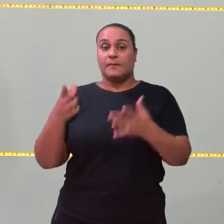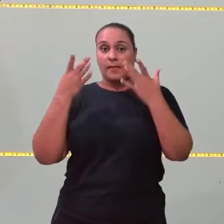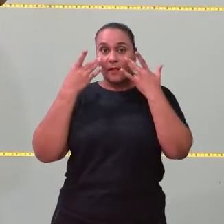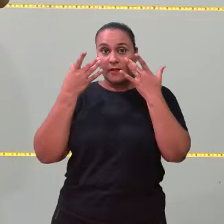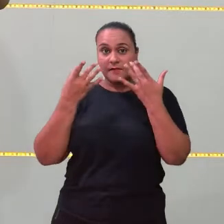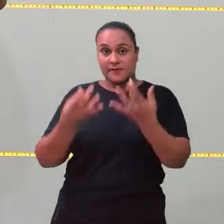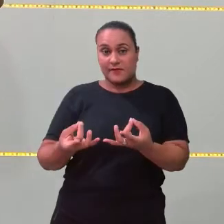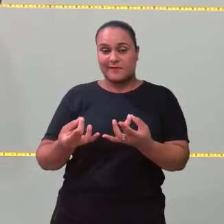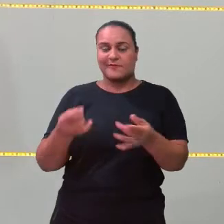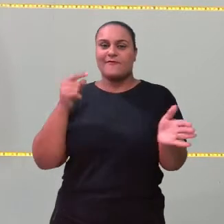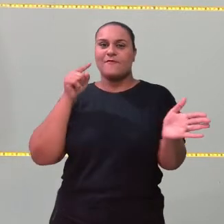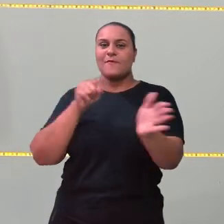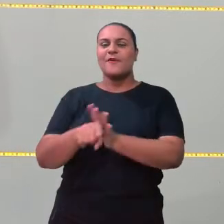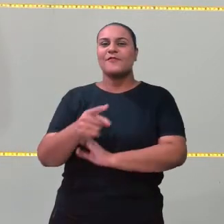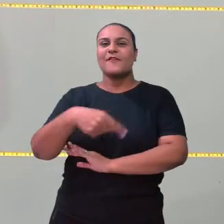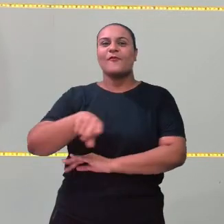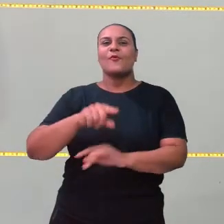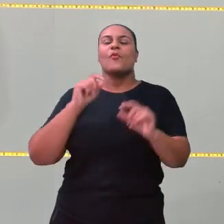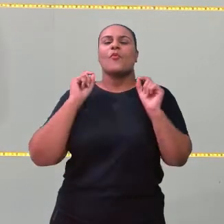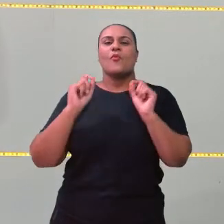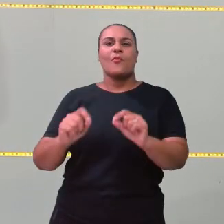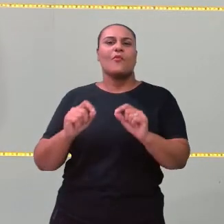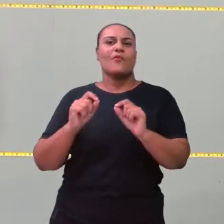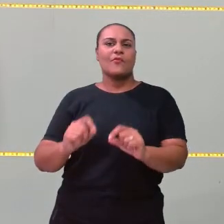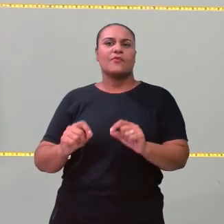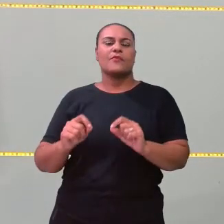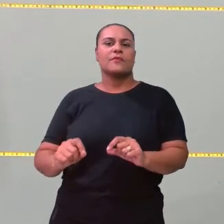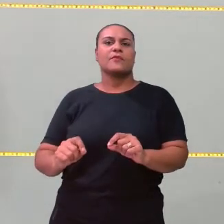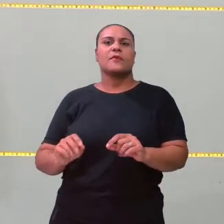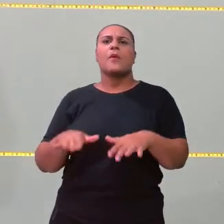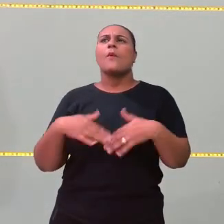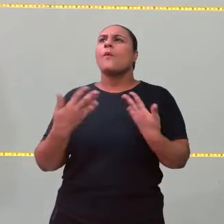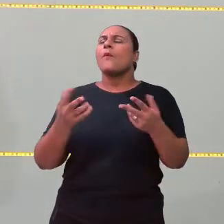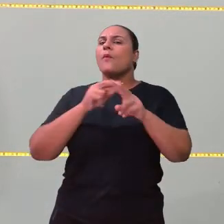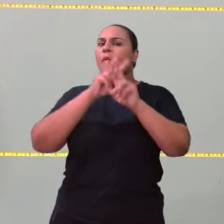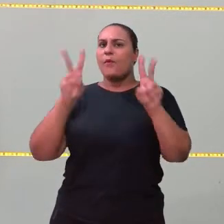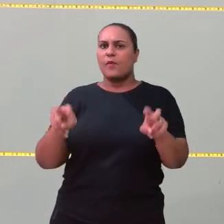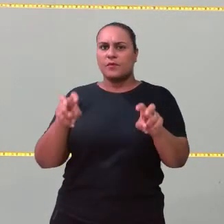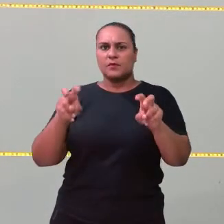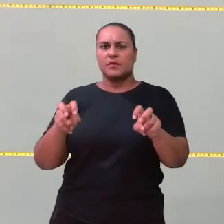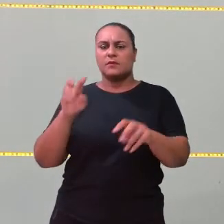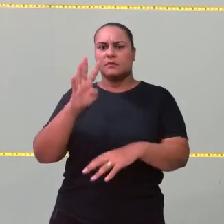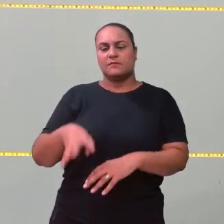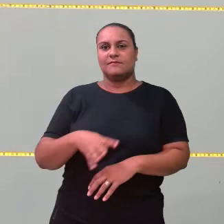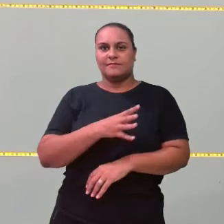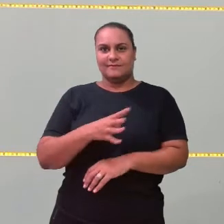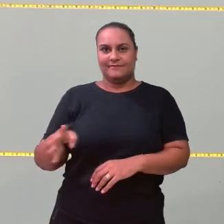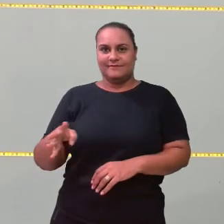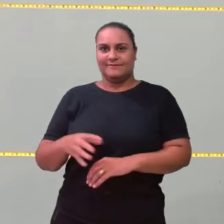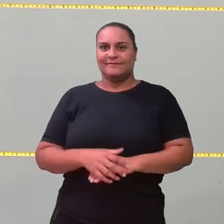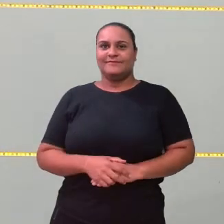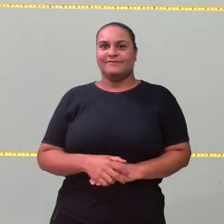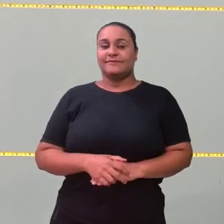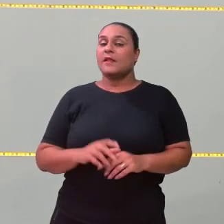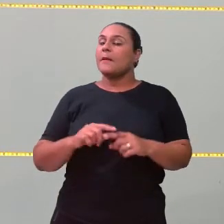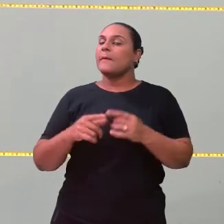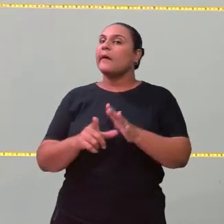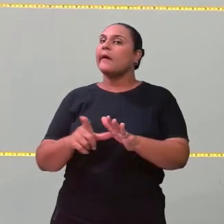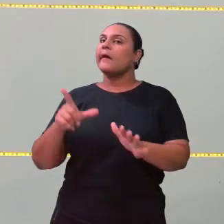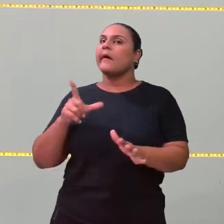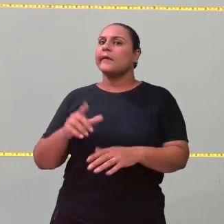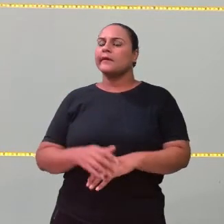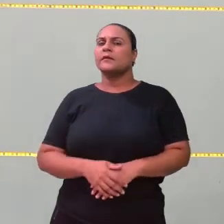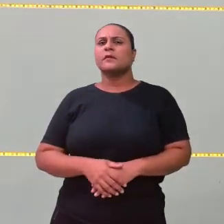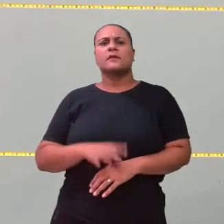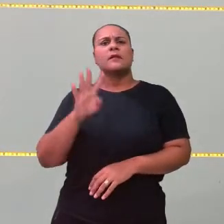começo perguntando a vocês qual é o título da tabela, né? Mas antes, o que é